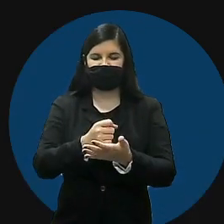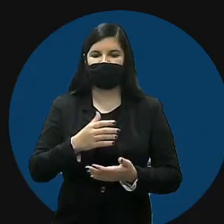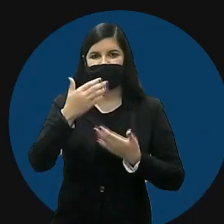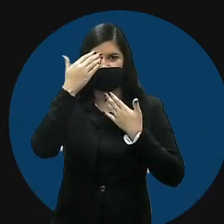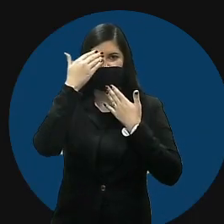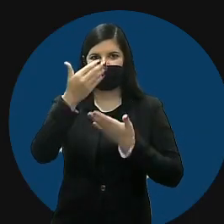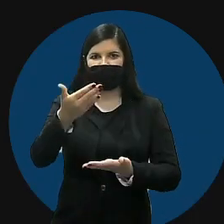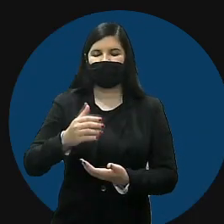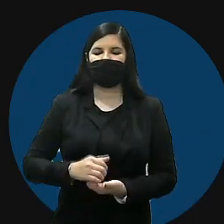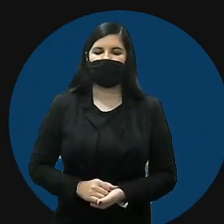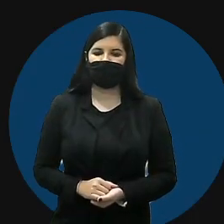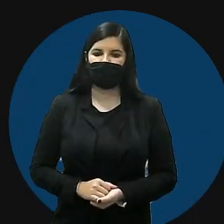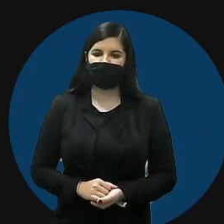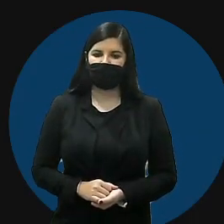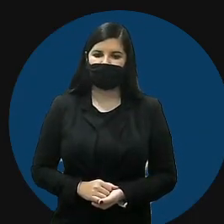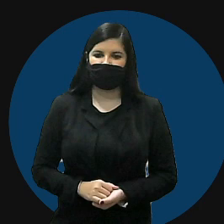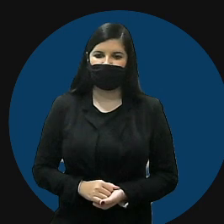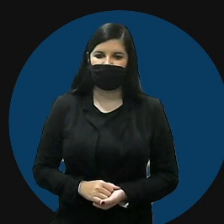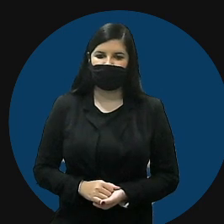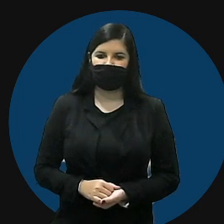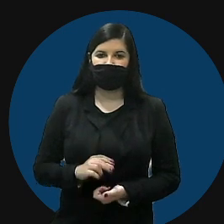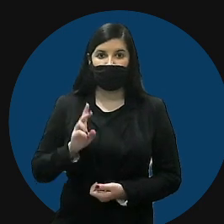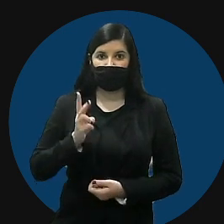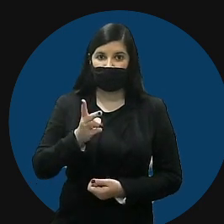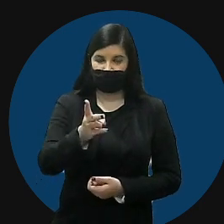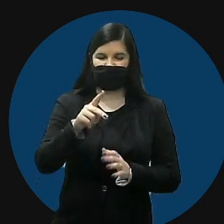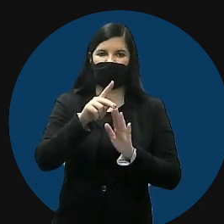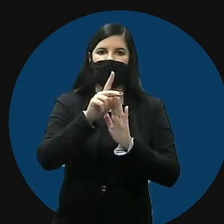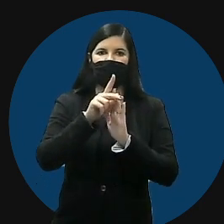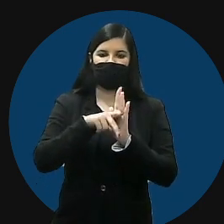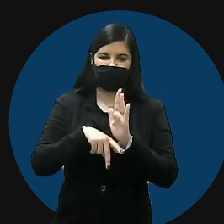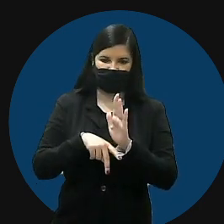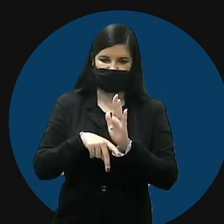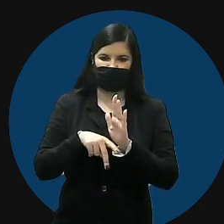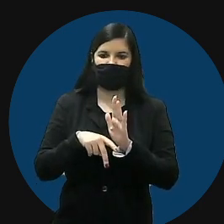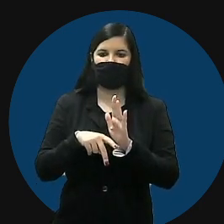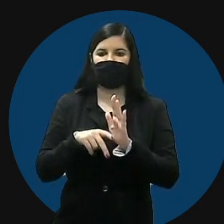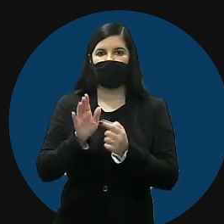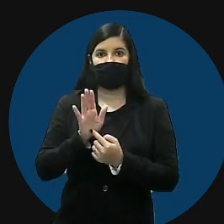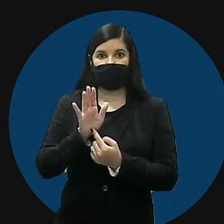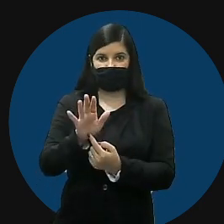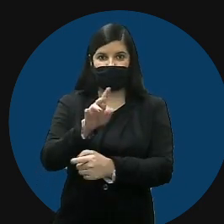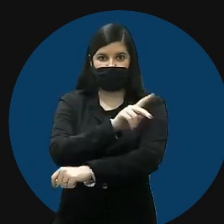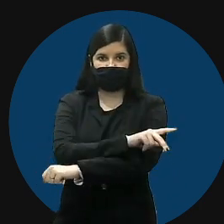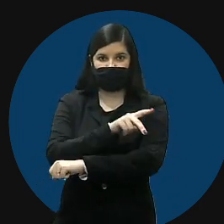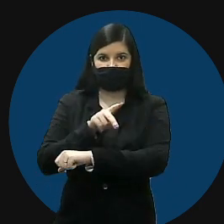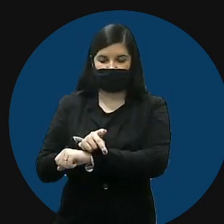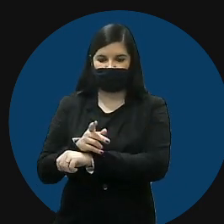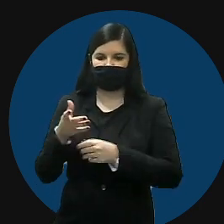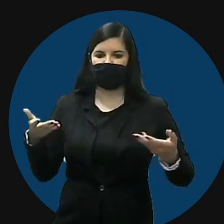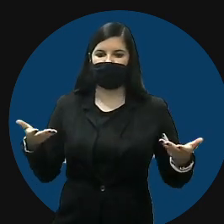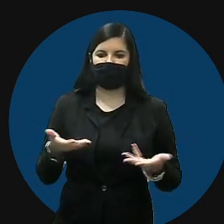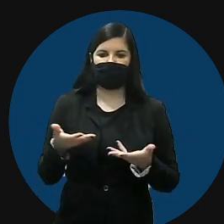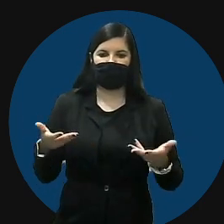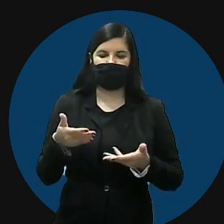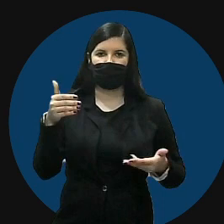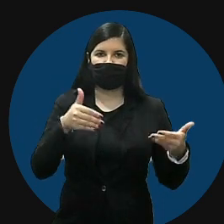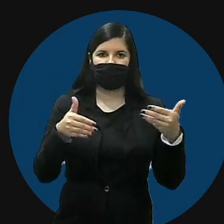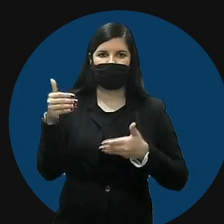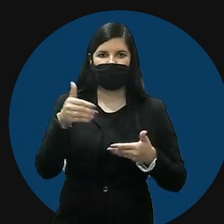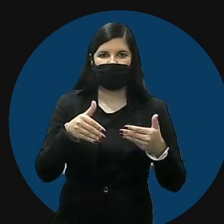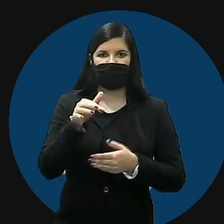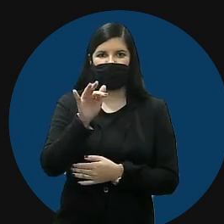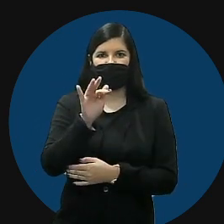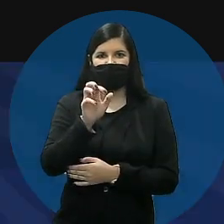obrigada. Continuidade aos nossos projetos, né, nossa mostra pedagógica. Vamos agora com a participação do professor Fernando